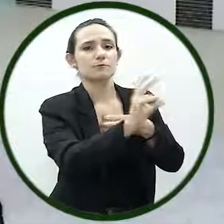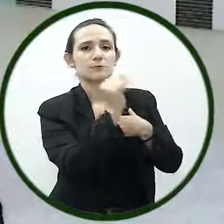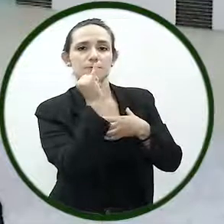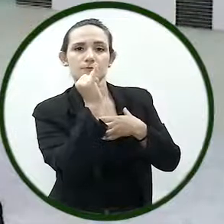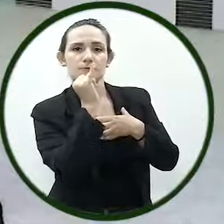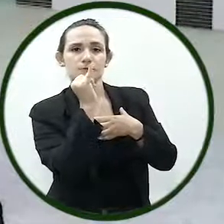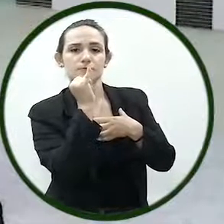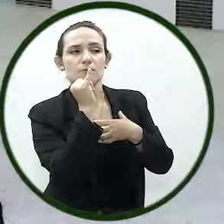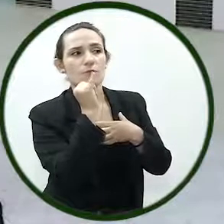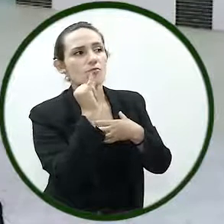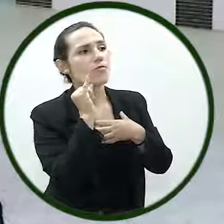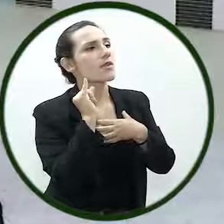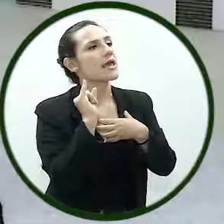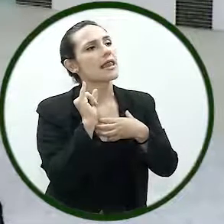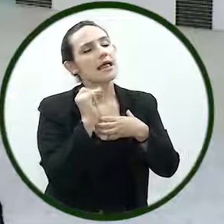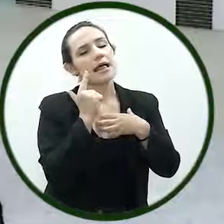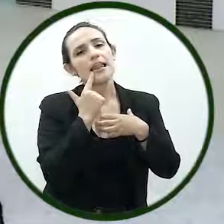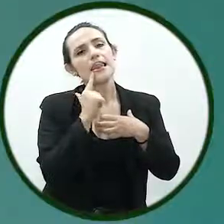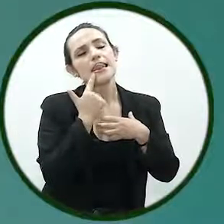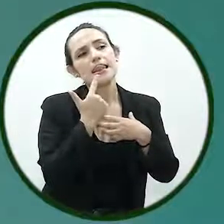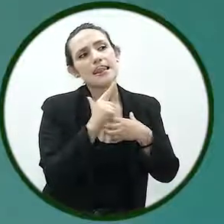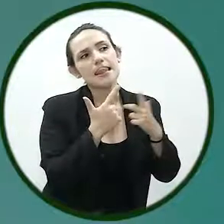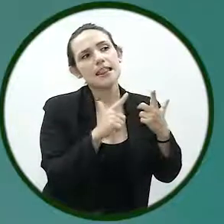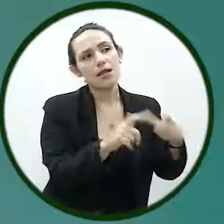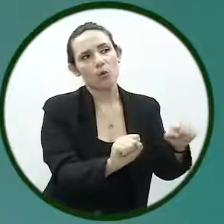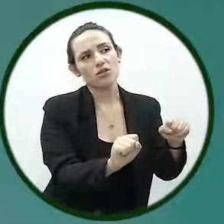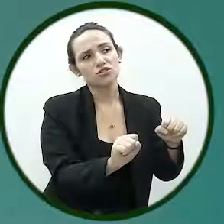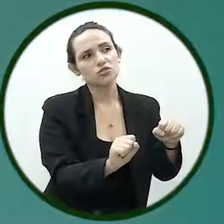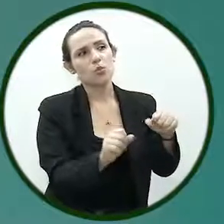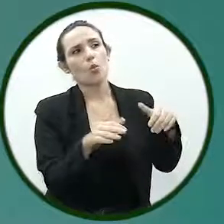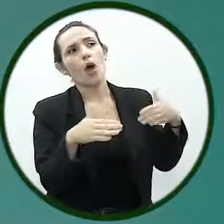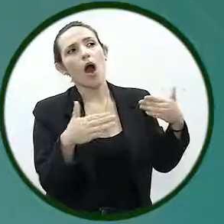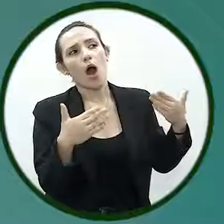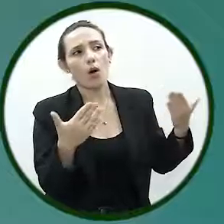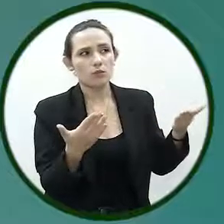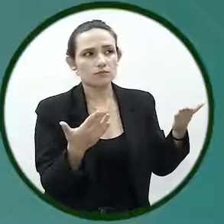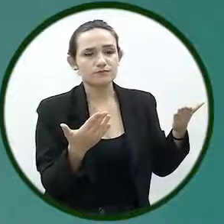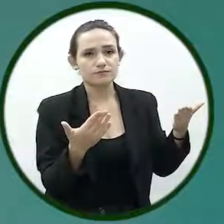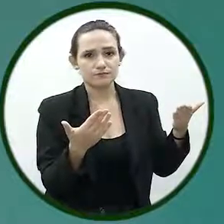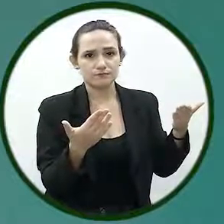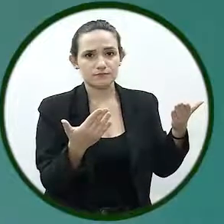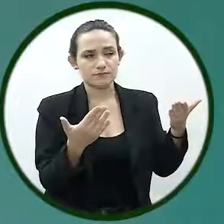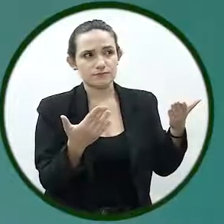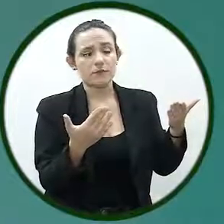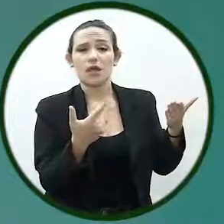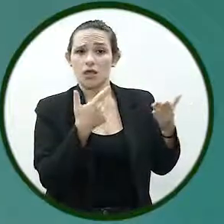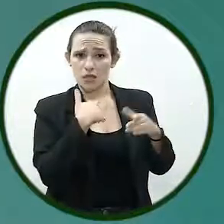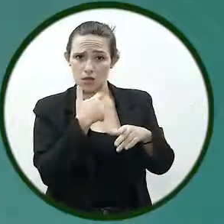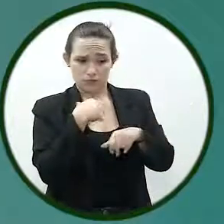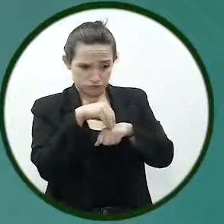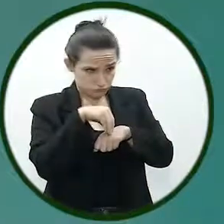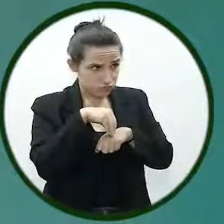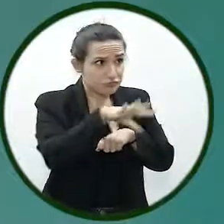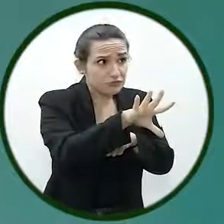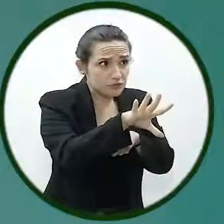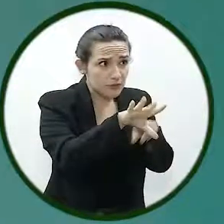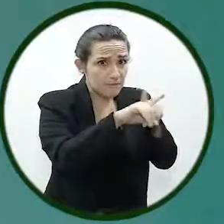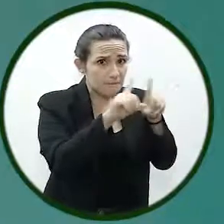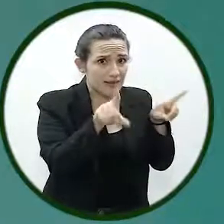linguagem, ao conversarmos com alguém, ao mesmo tempo que eu passo informações, eu absorvo